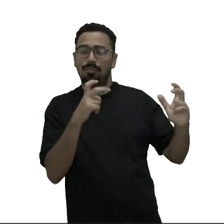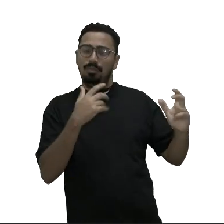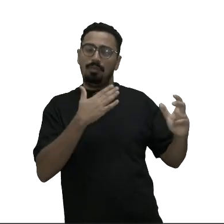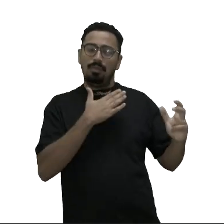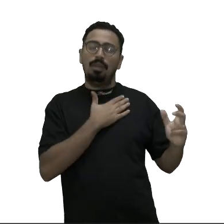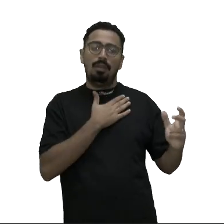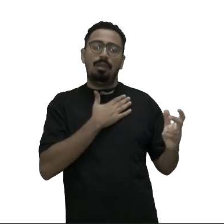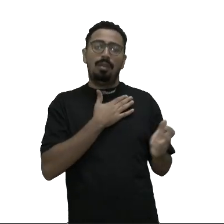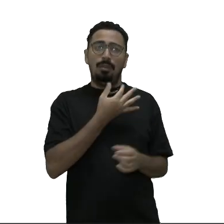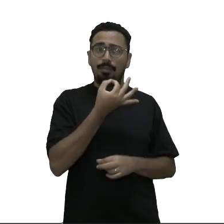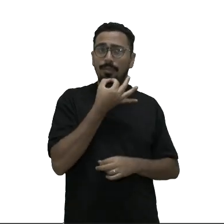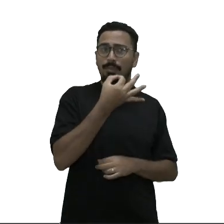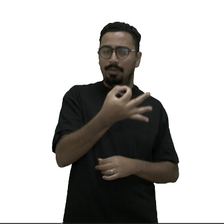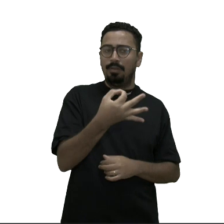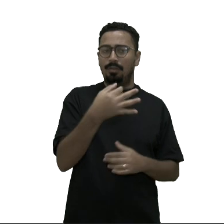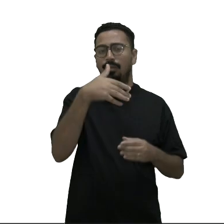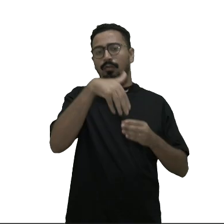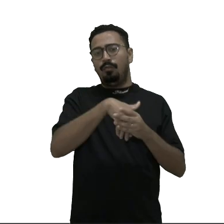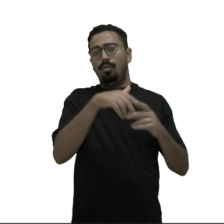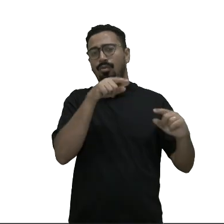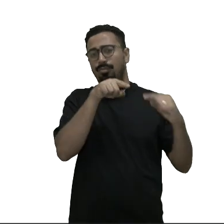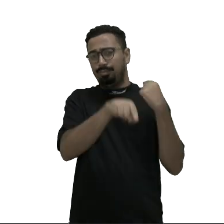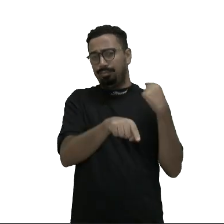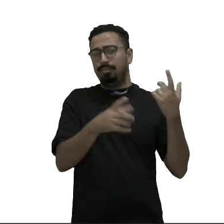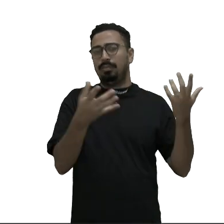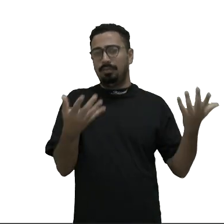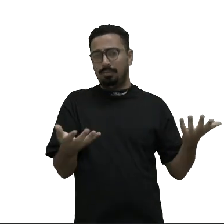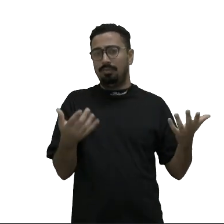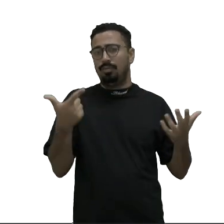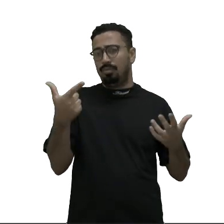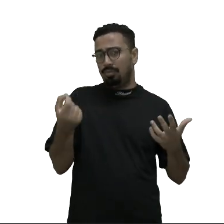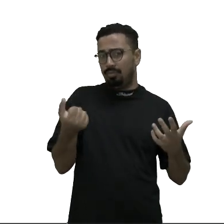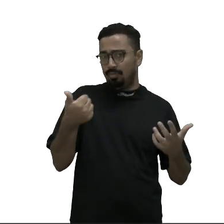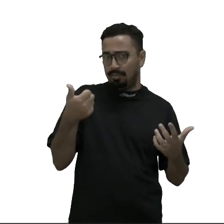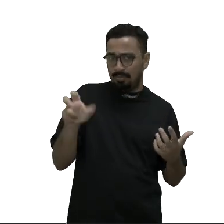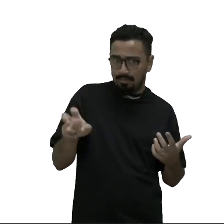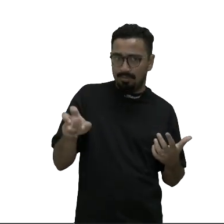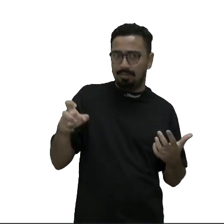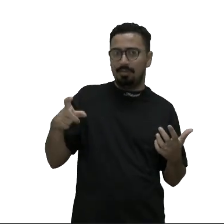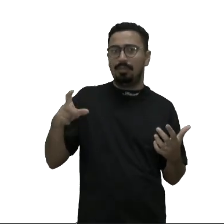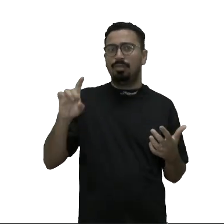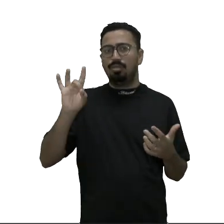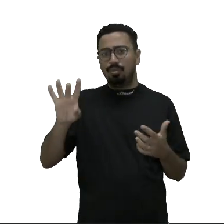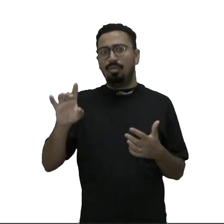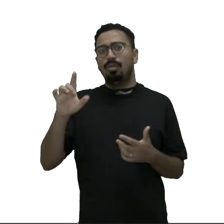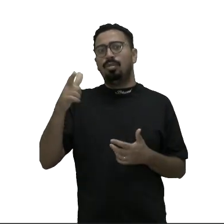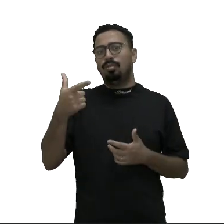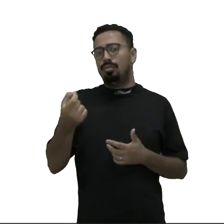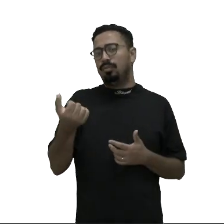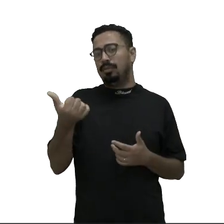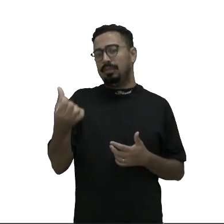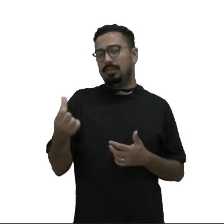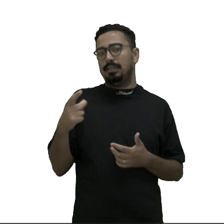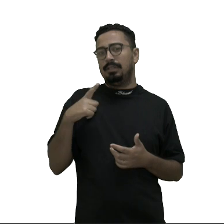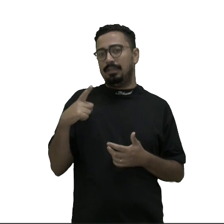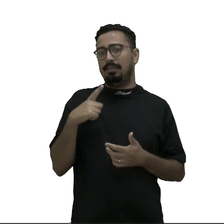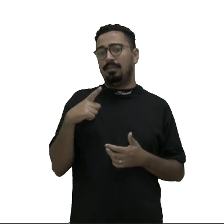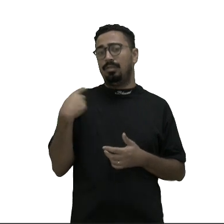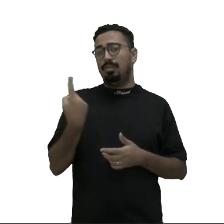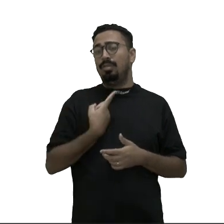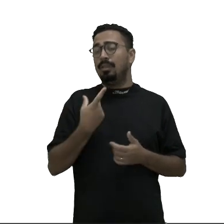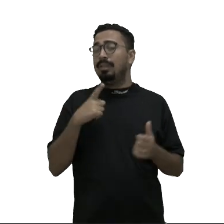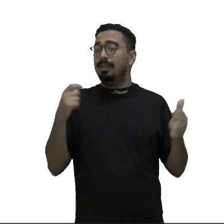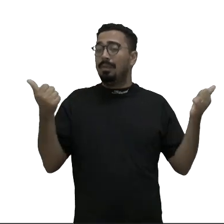às contas. Desde 2015, com exceção de 2016, até hoje nós temos a pior nota com